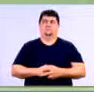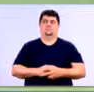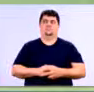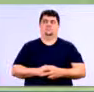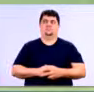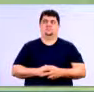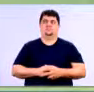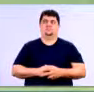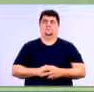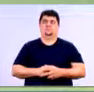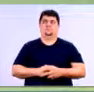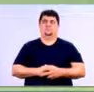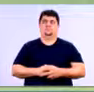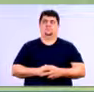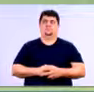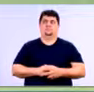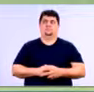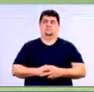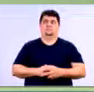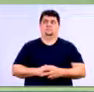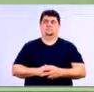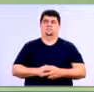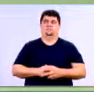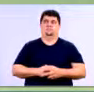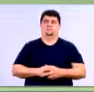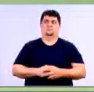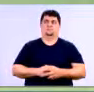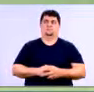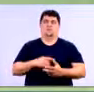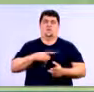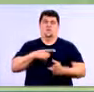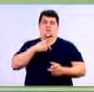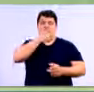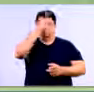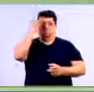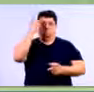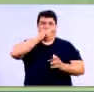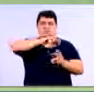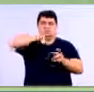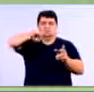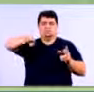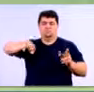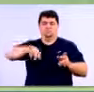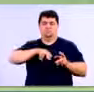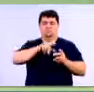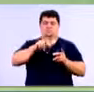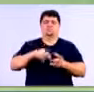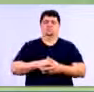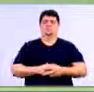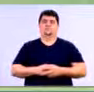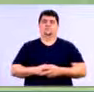Existe o banco. E aqui existe a sociedade, que são os clientes em geral.